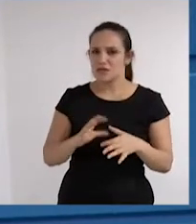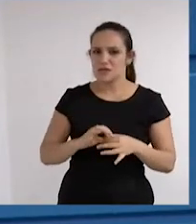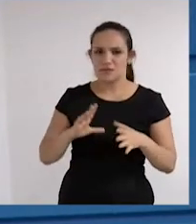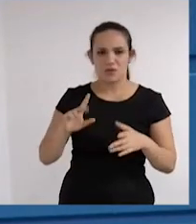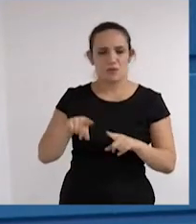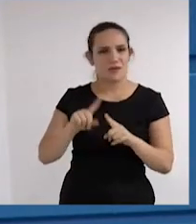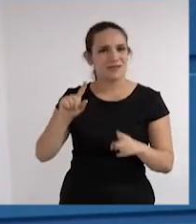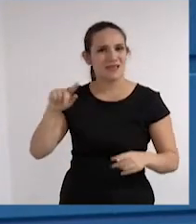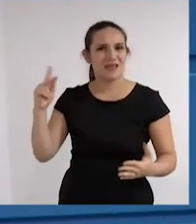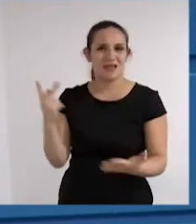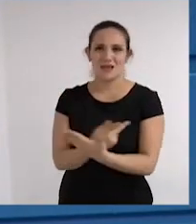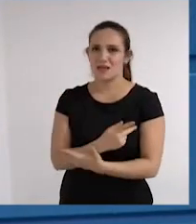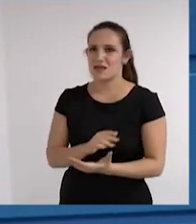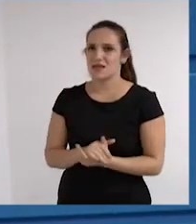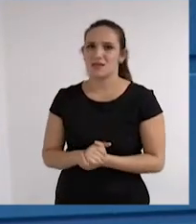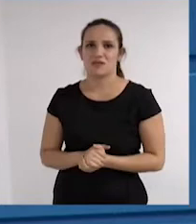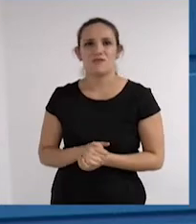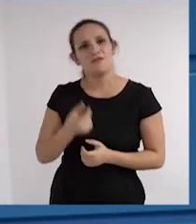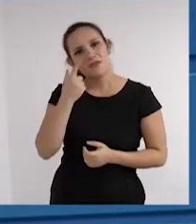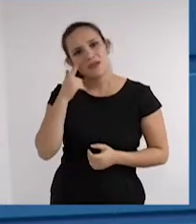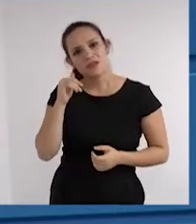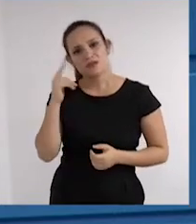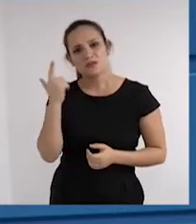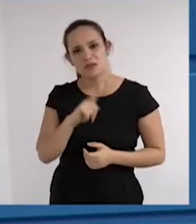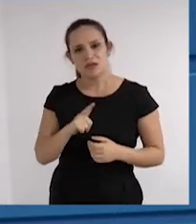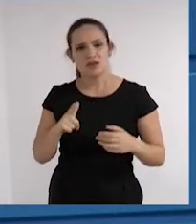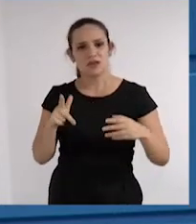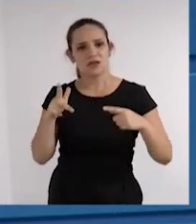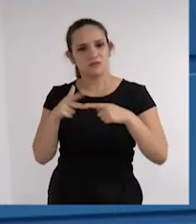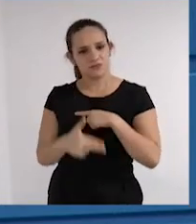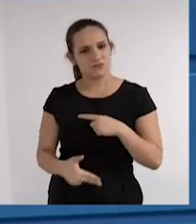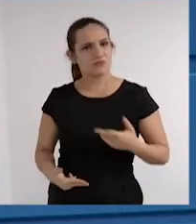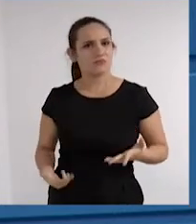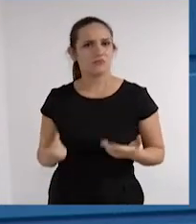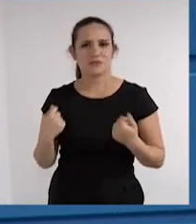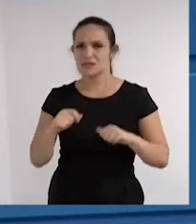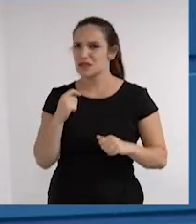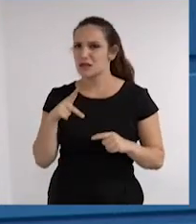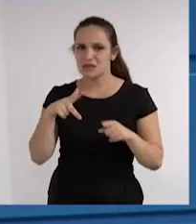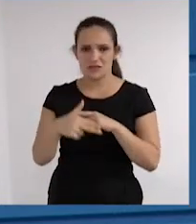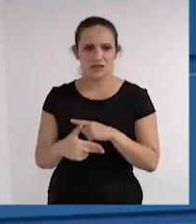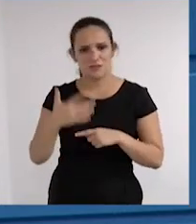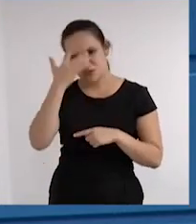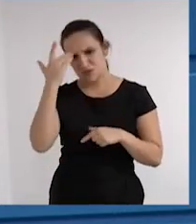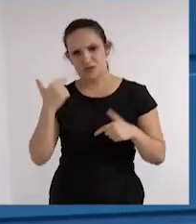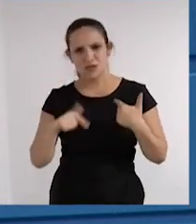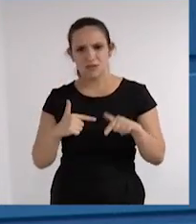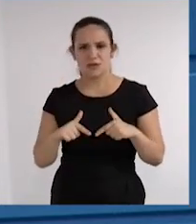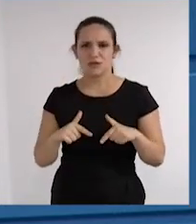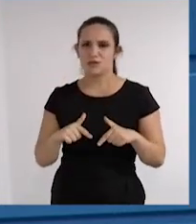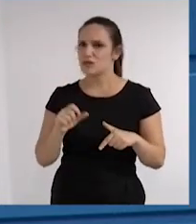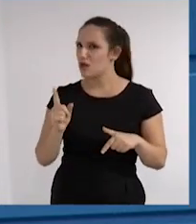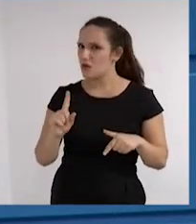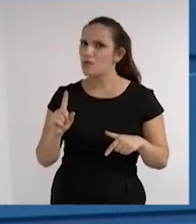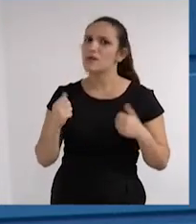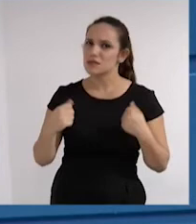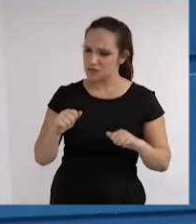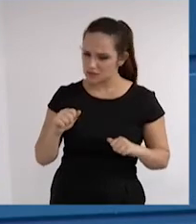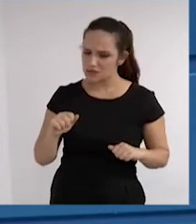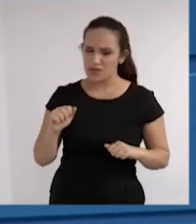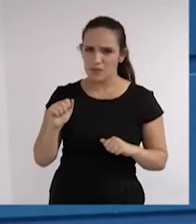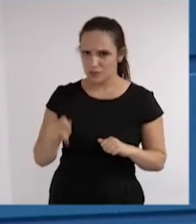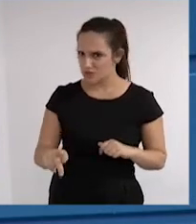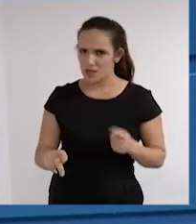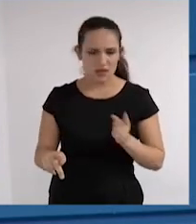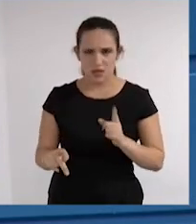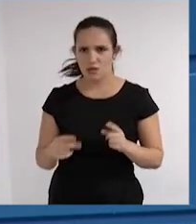forma irregular. Se tem suspeição, vai lá e caça a aposentadoria. Quem não trabalhou não tem que estar aposentado. Sem dúvida, deputado. Nós